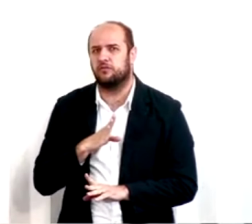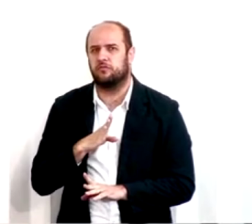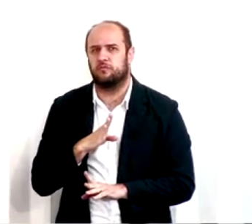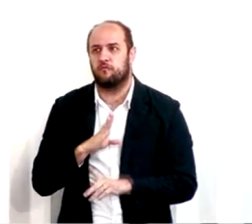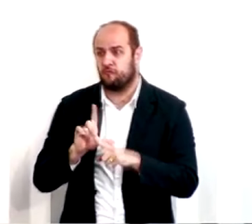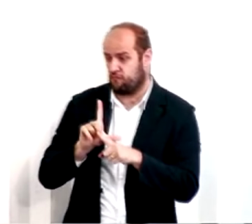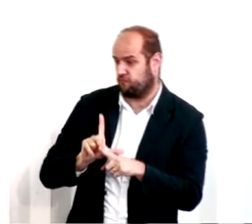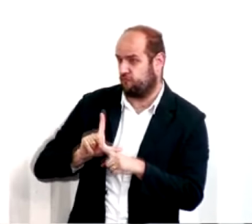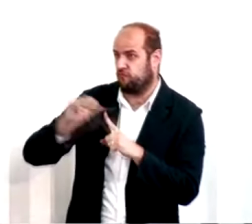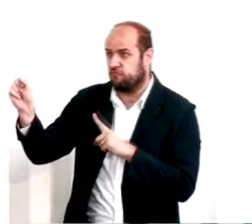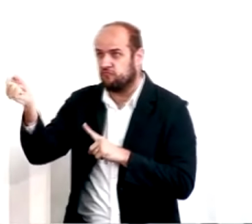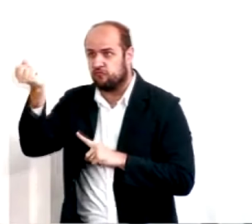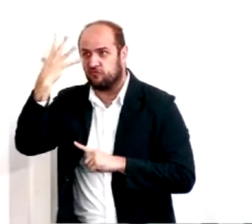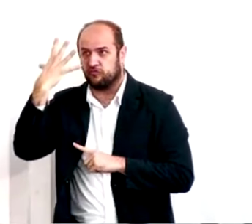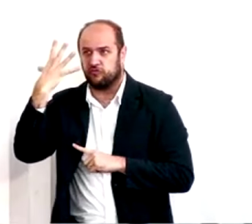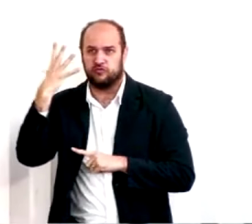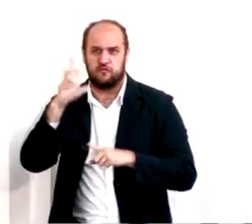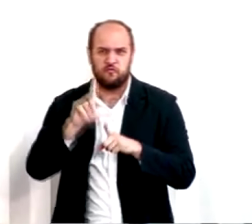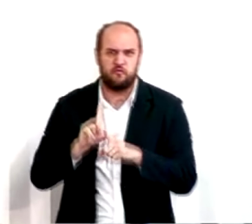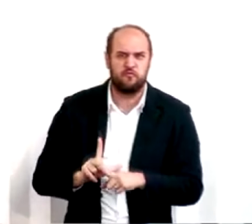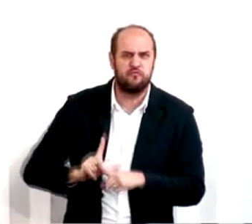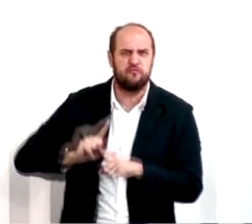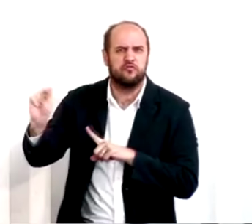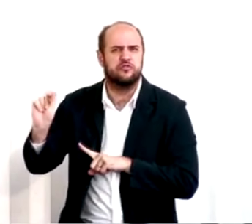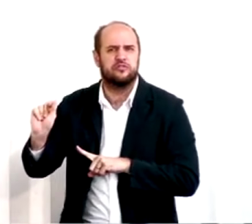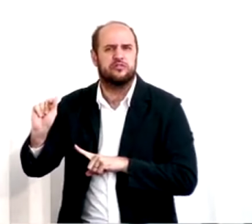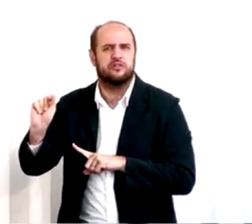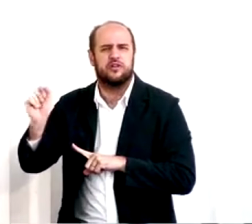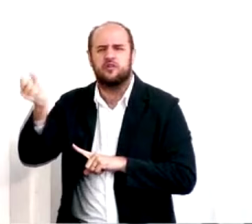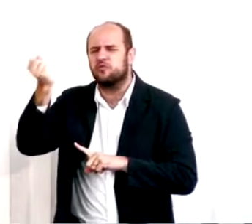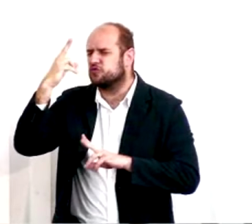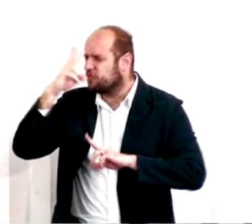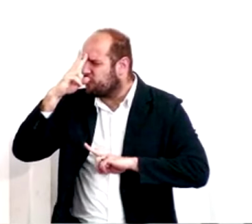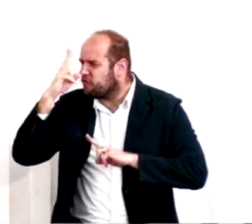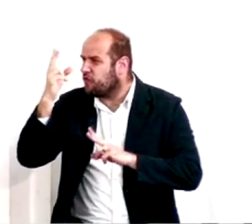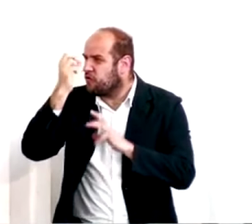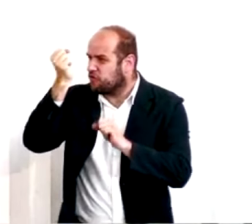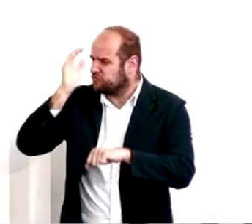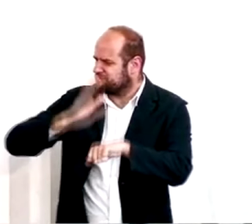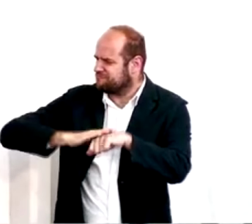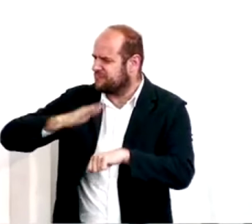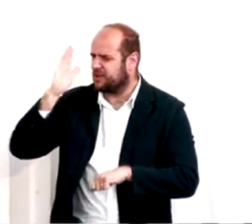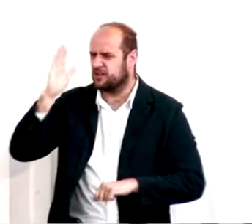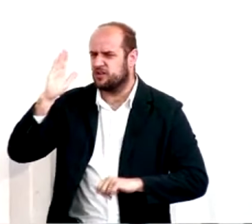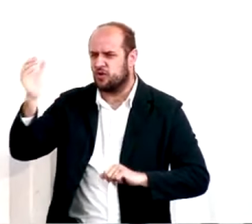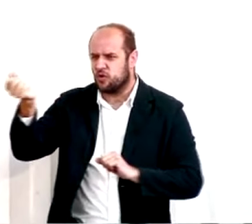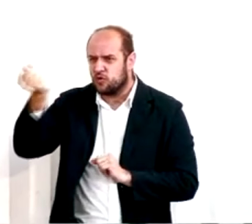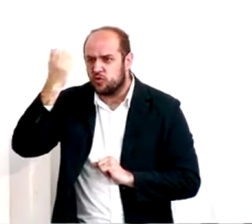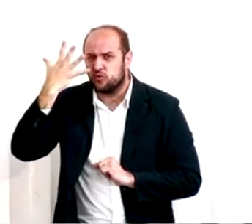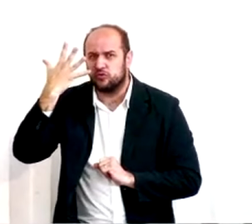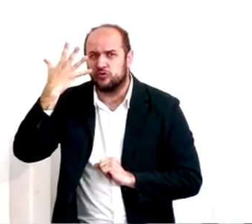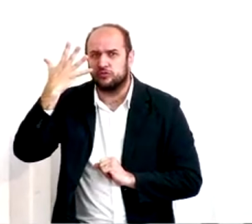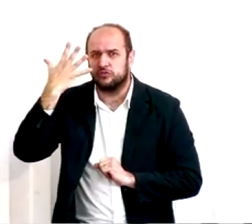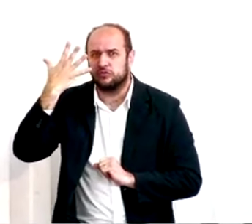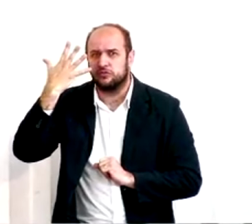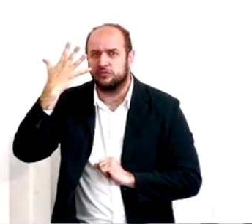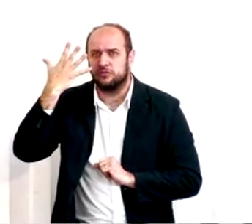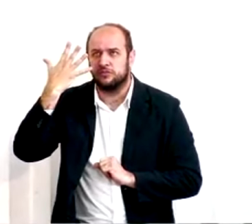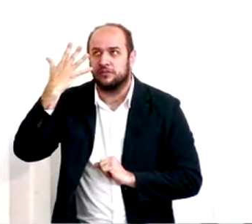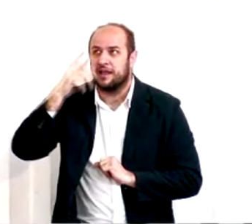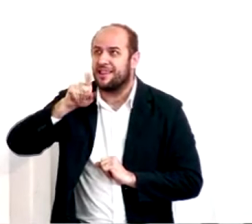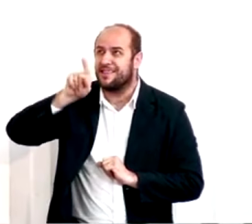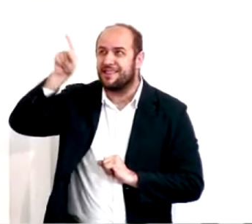Luz aquela luz mais forte do que as luzes que vemos aquela luz brilhou